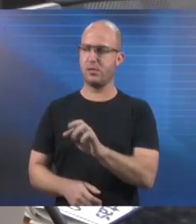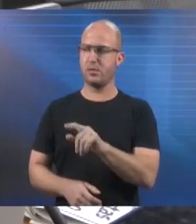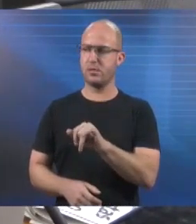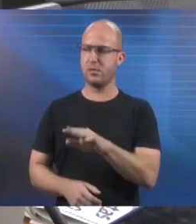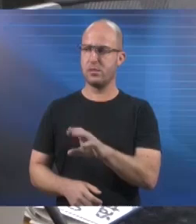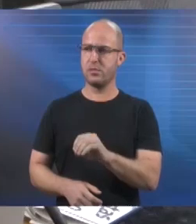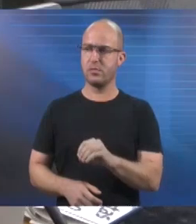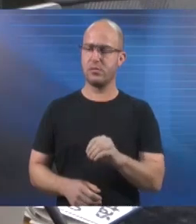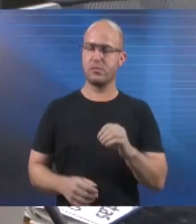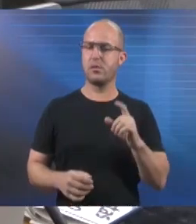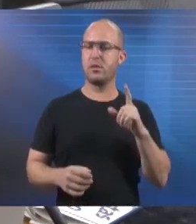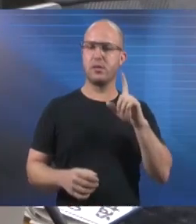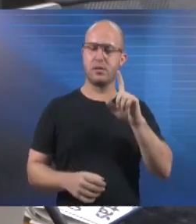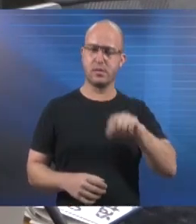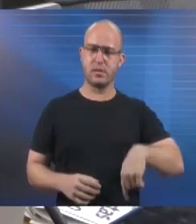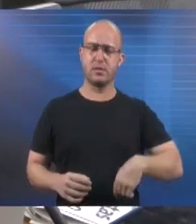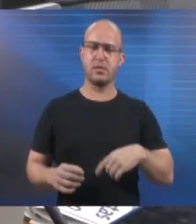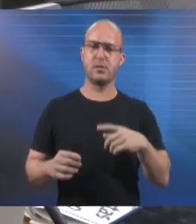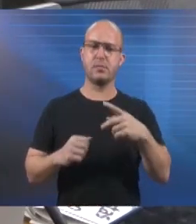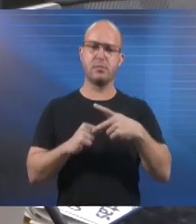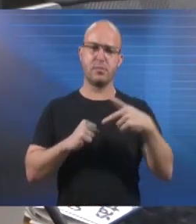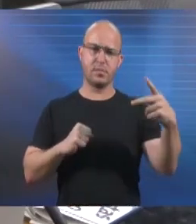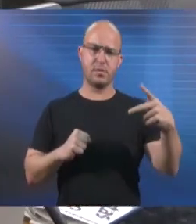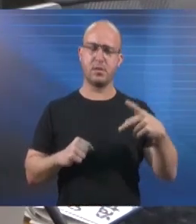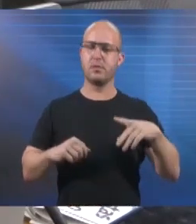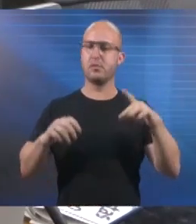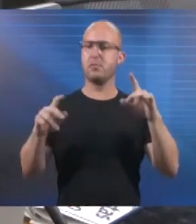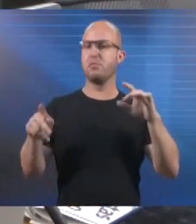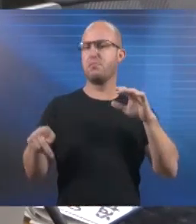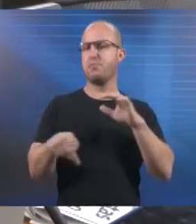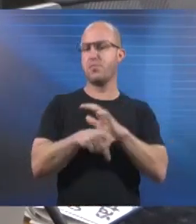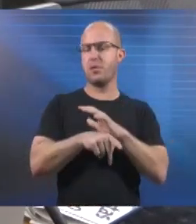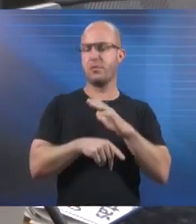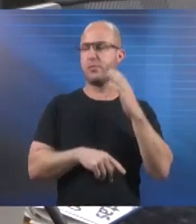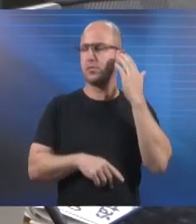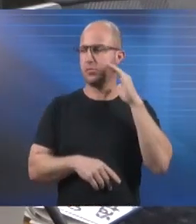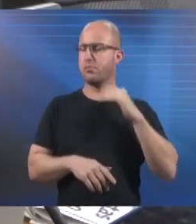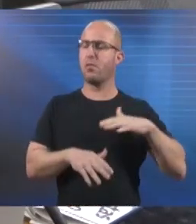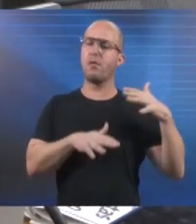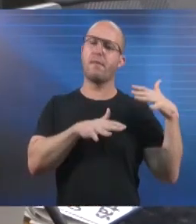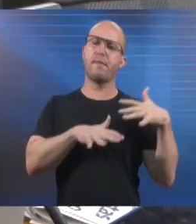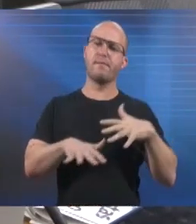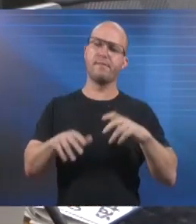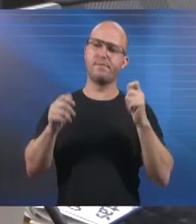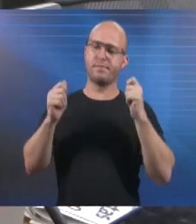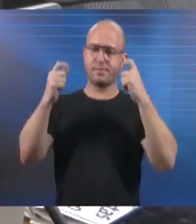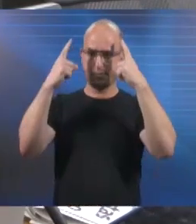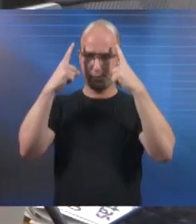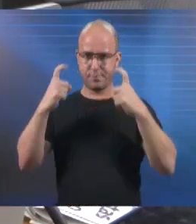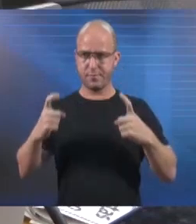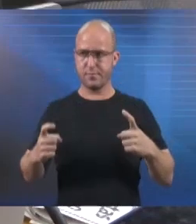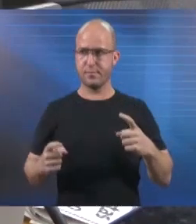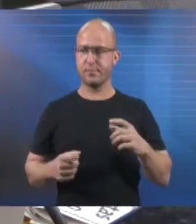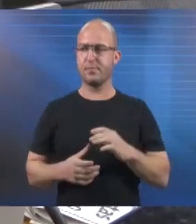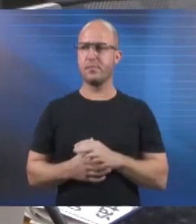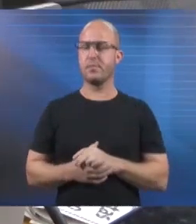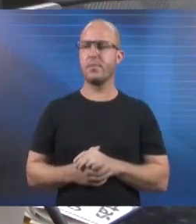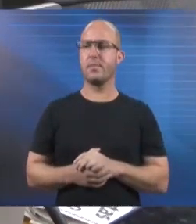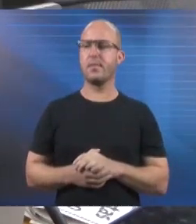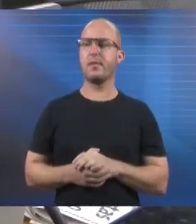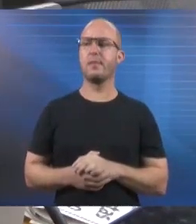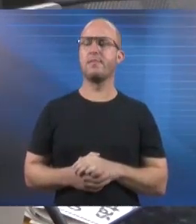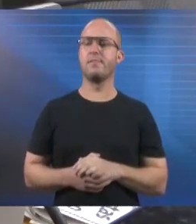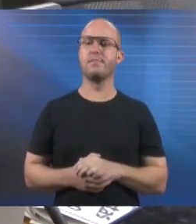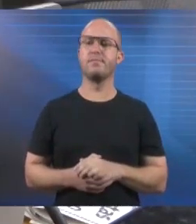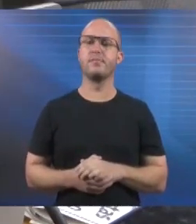realmente pós-graduação eles são especialistas em manifestações violentas Então seria uma